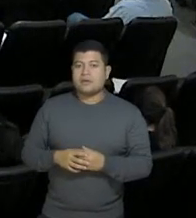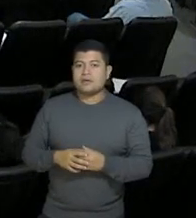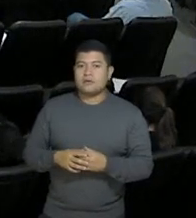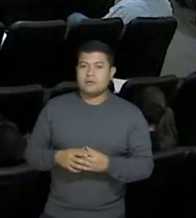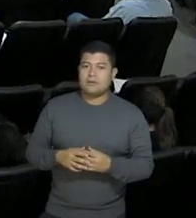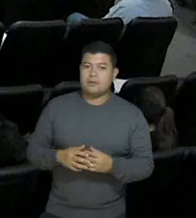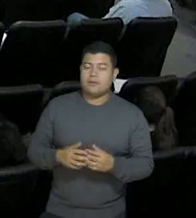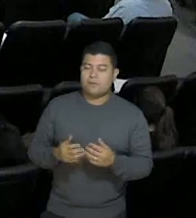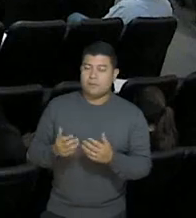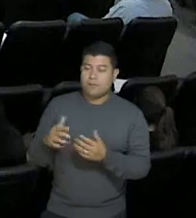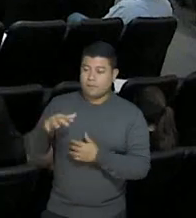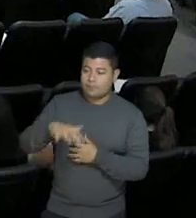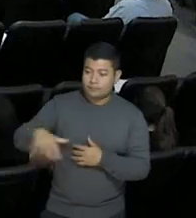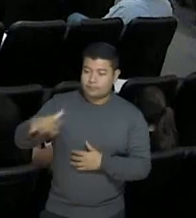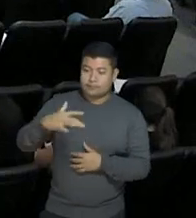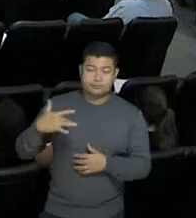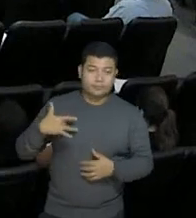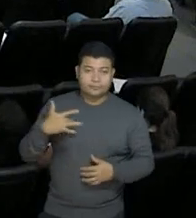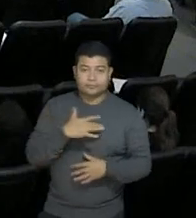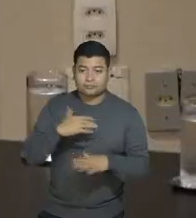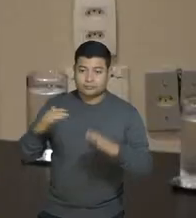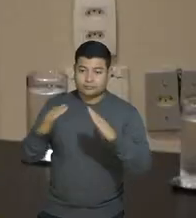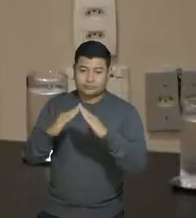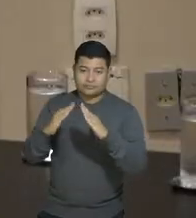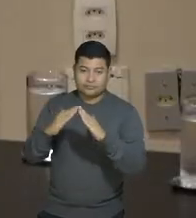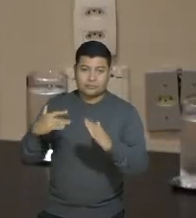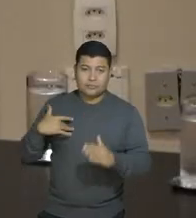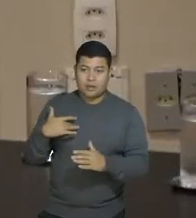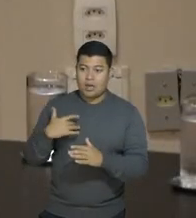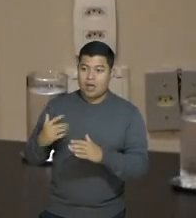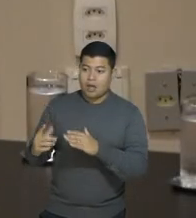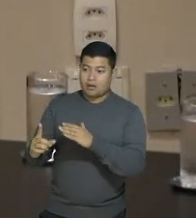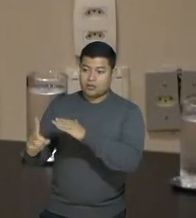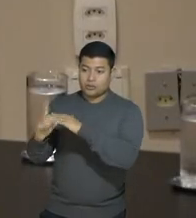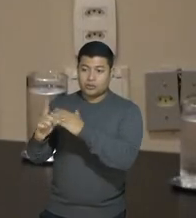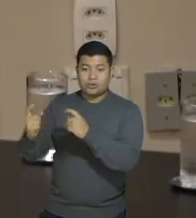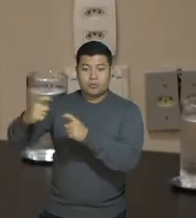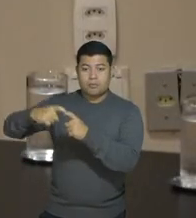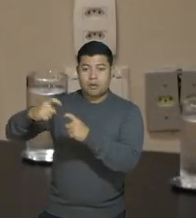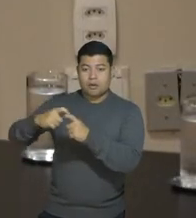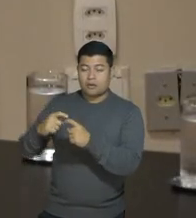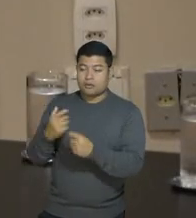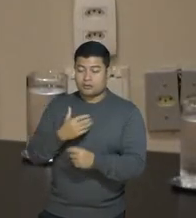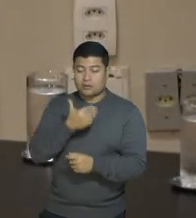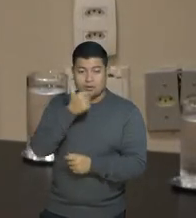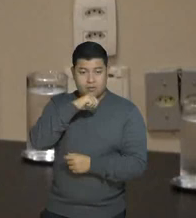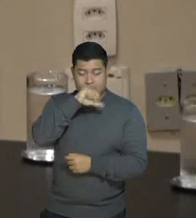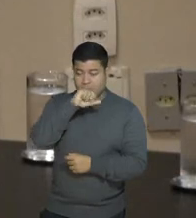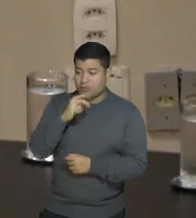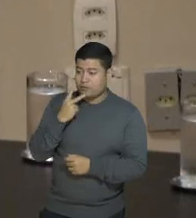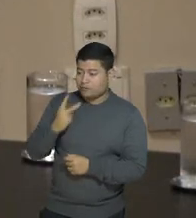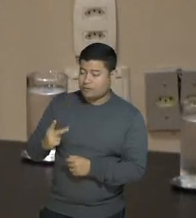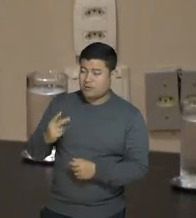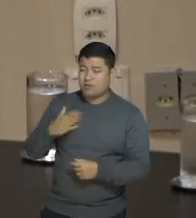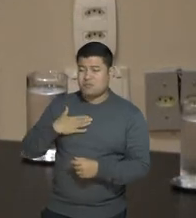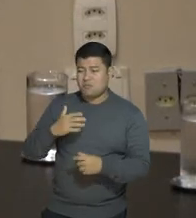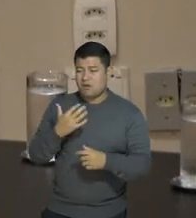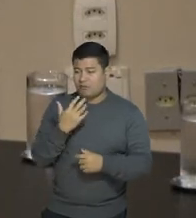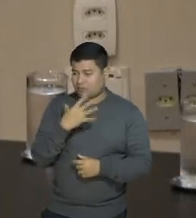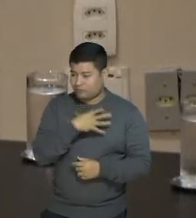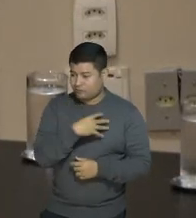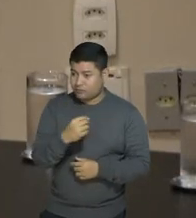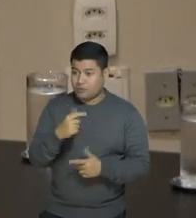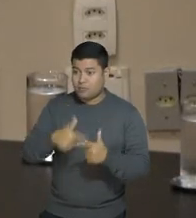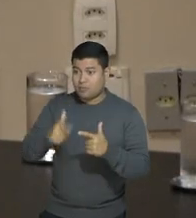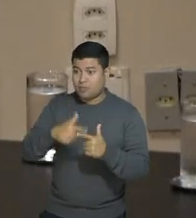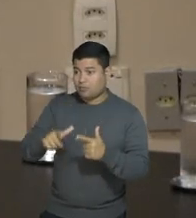na saúde, no posto lá, está consultando com o médico. A mãe reclama com o médico. Ah, meu filho está com problema de aprendizagem.